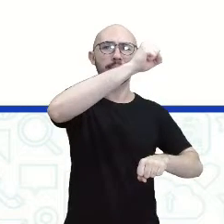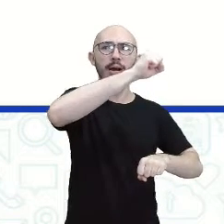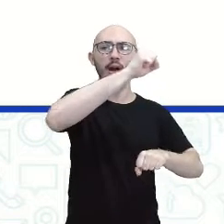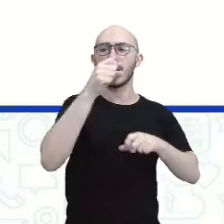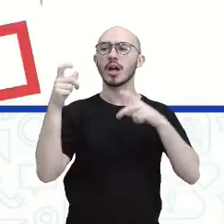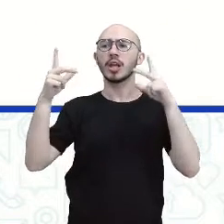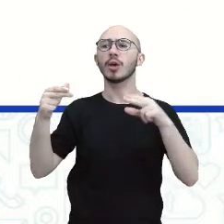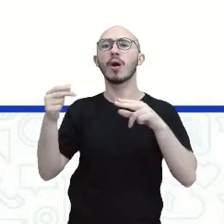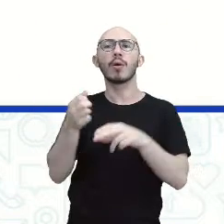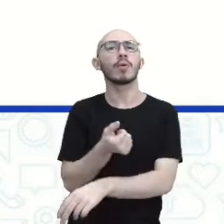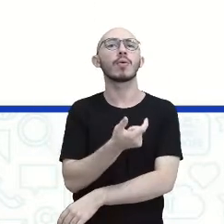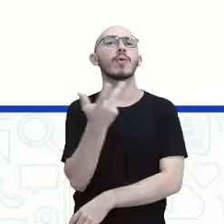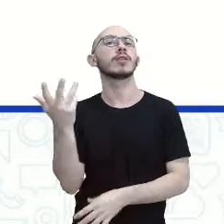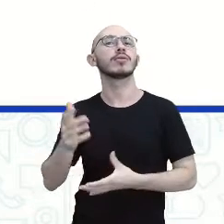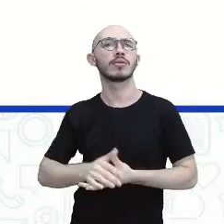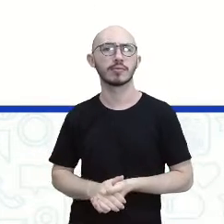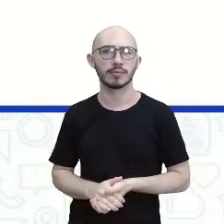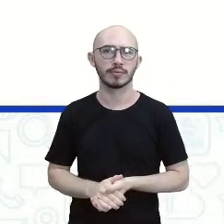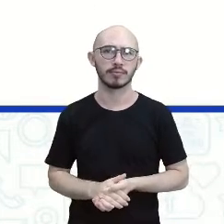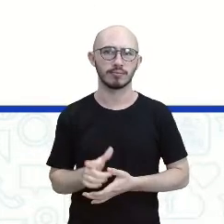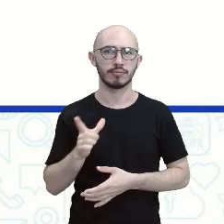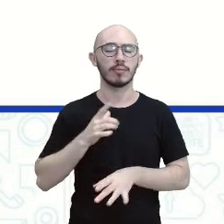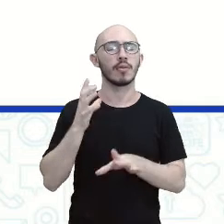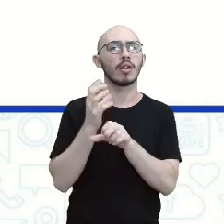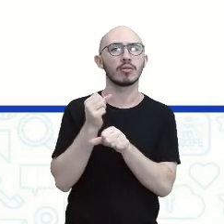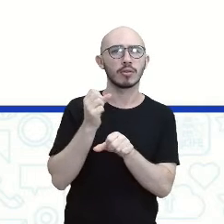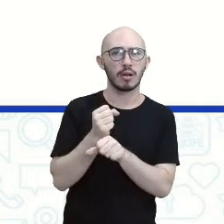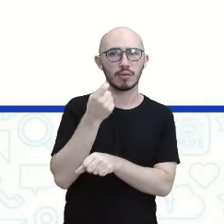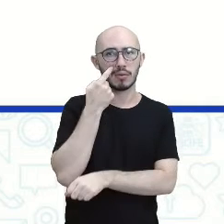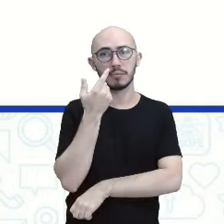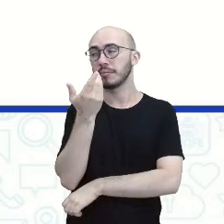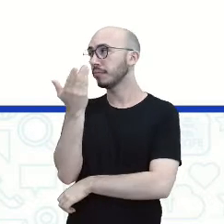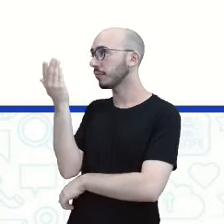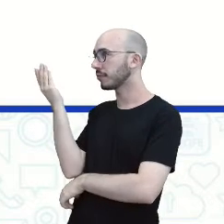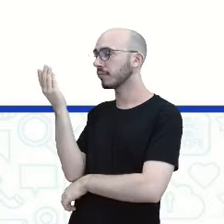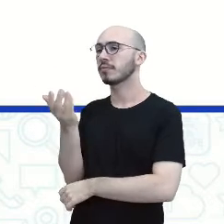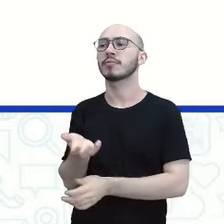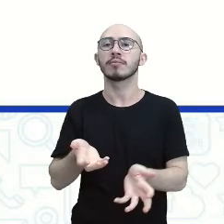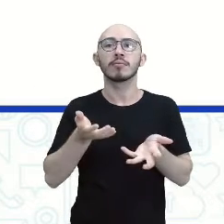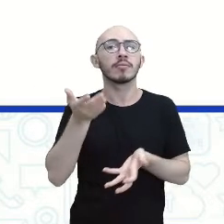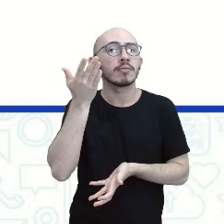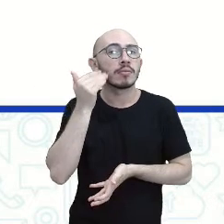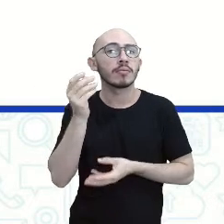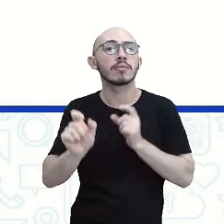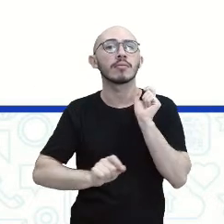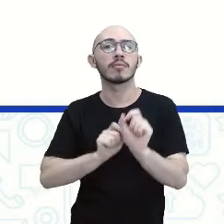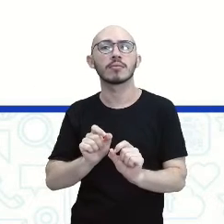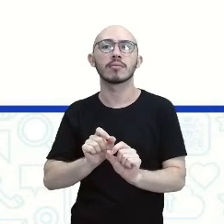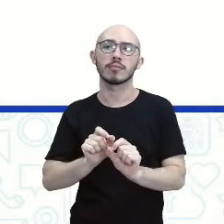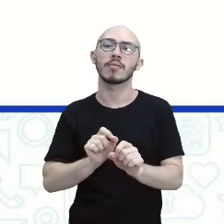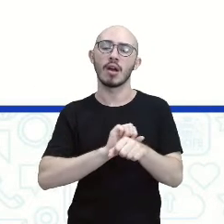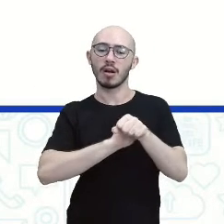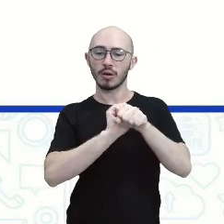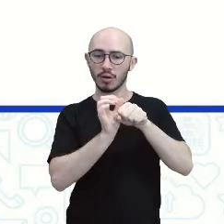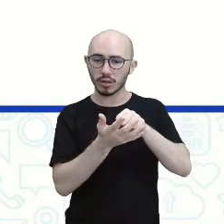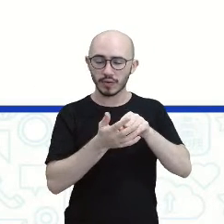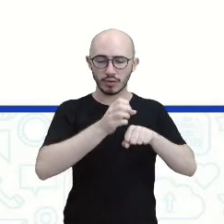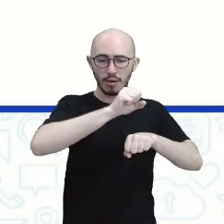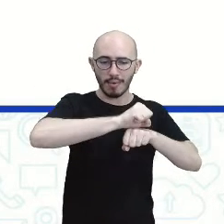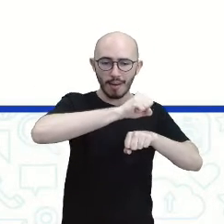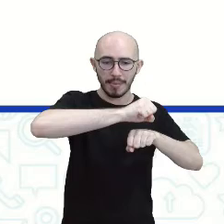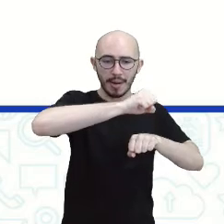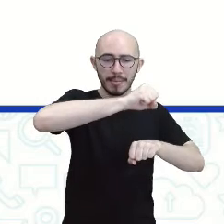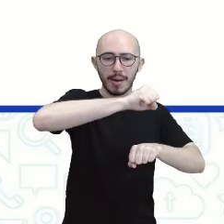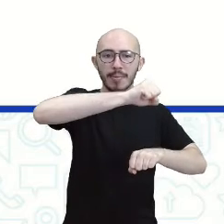caber em 1 metro? Então, perceba que o cálculo realizado aí, ou seja, eu quero saber, empilhando um coronavírus um em cima do